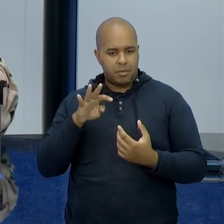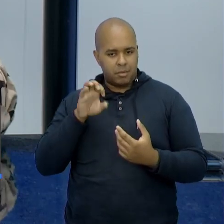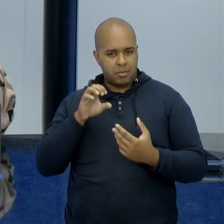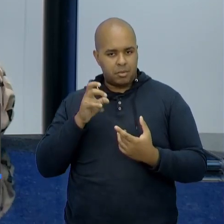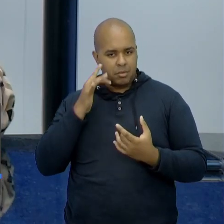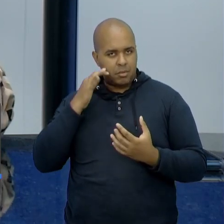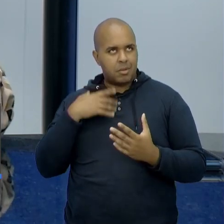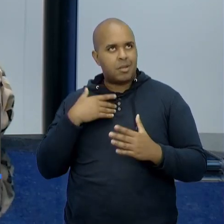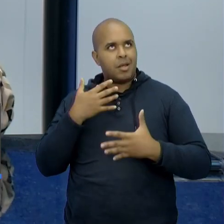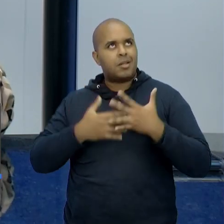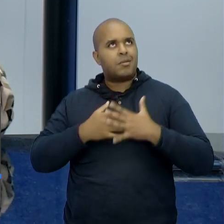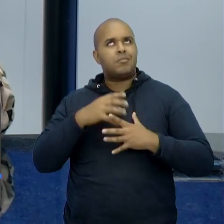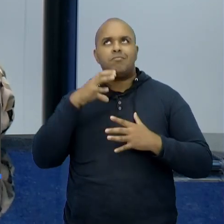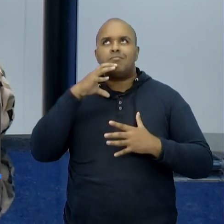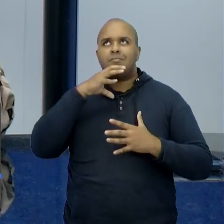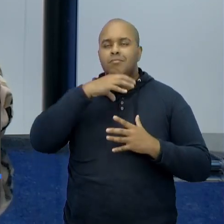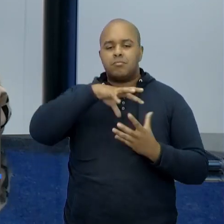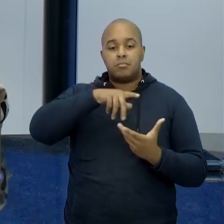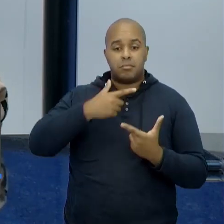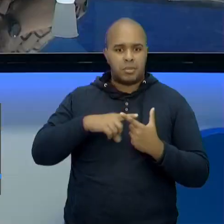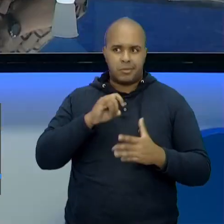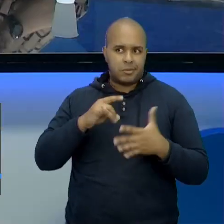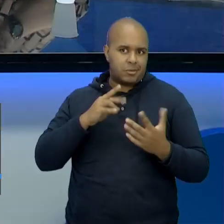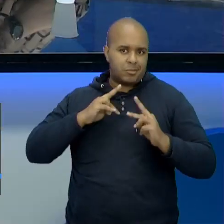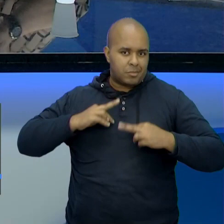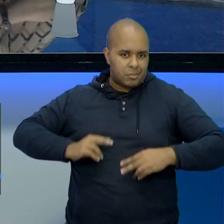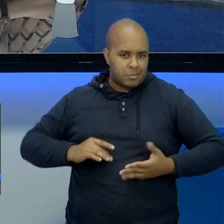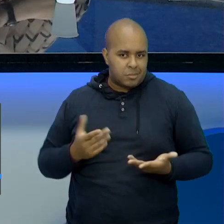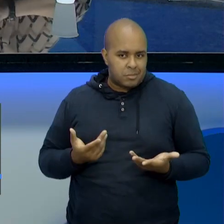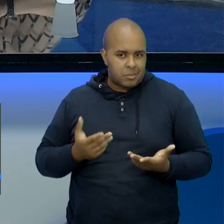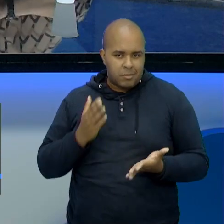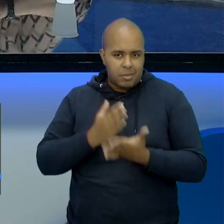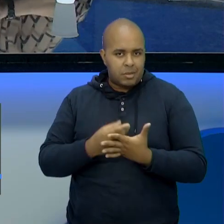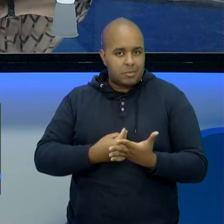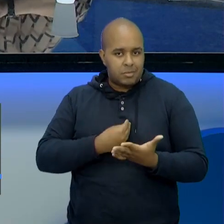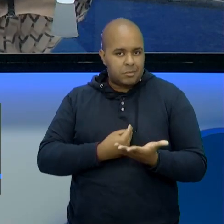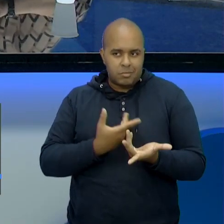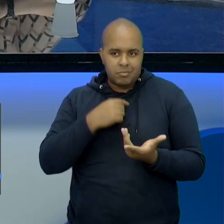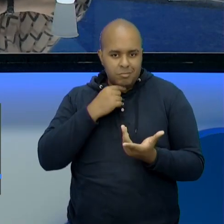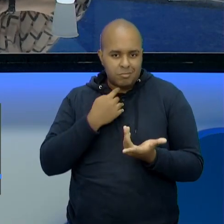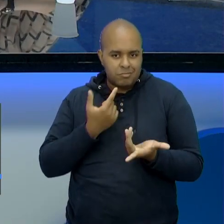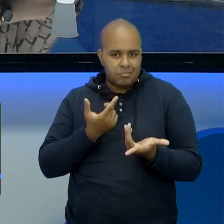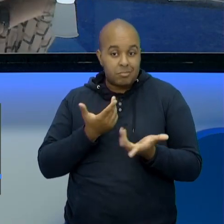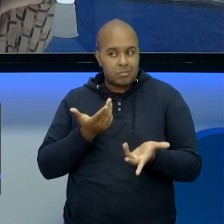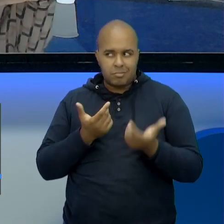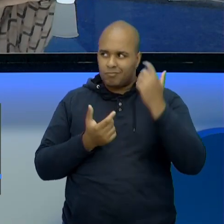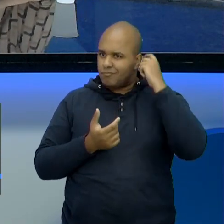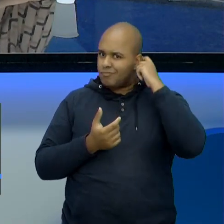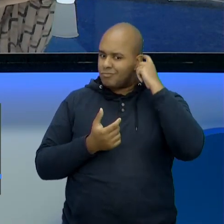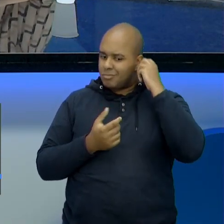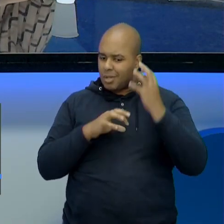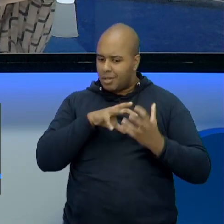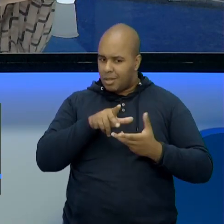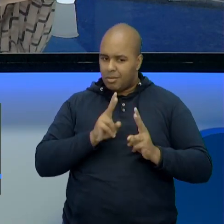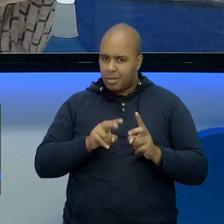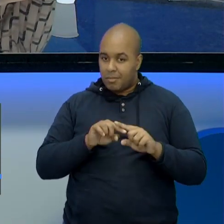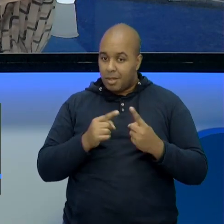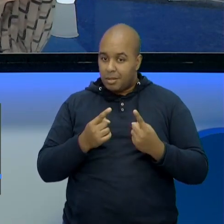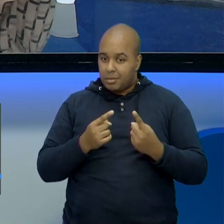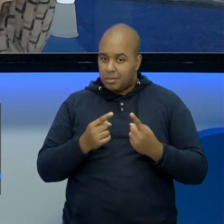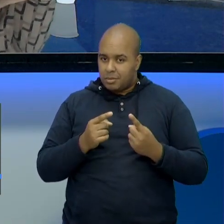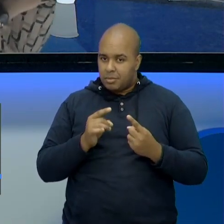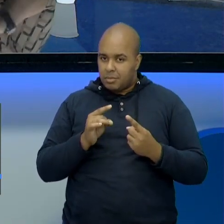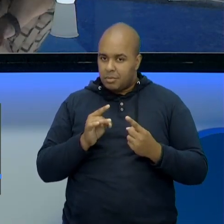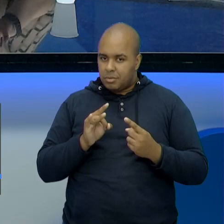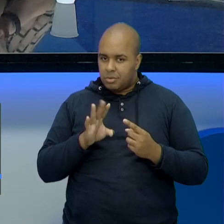o aquecimento global. Porque senão a humanidade vai deixar de existir. E, gente, a Terra vai continuar.